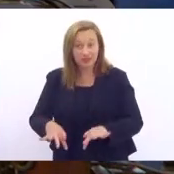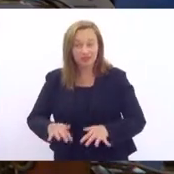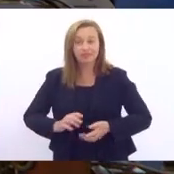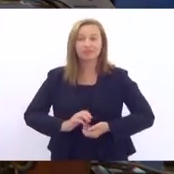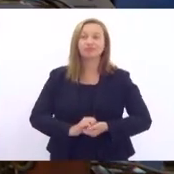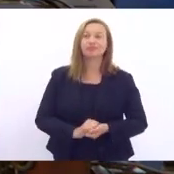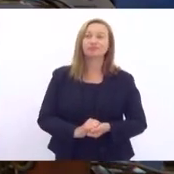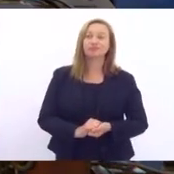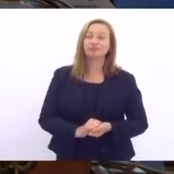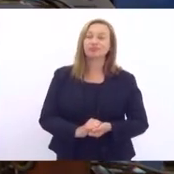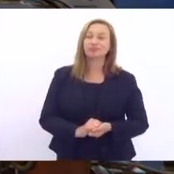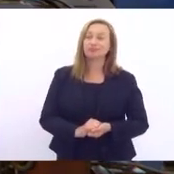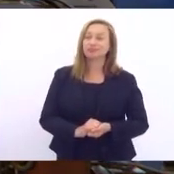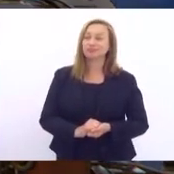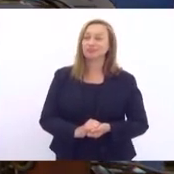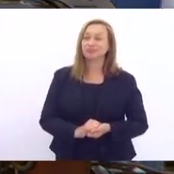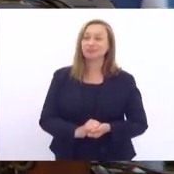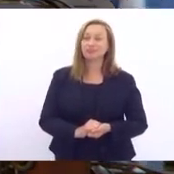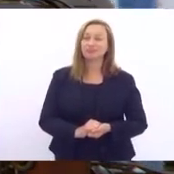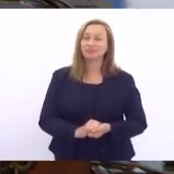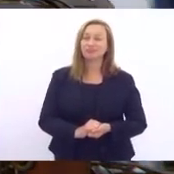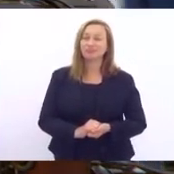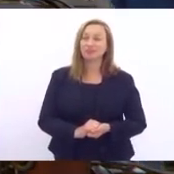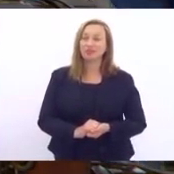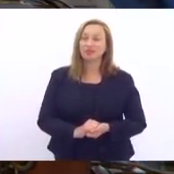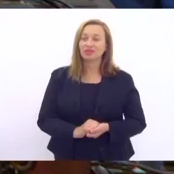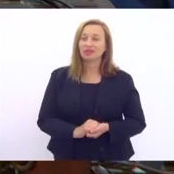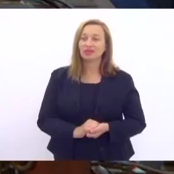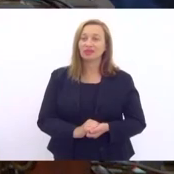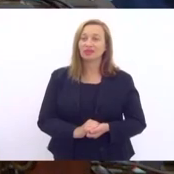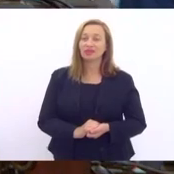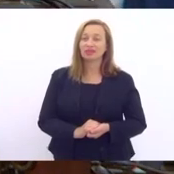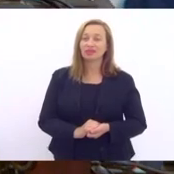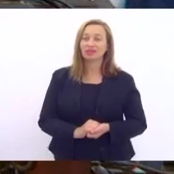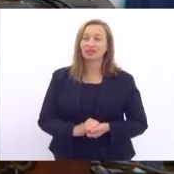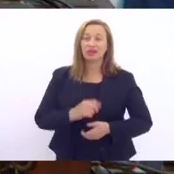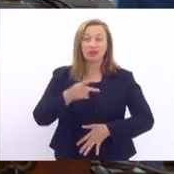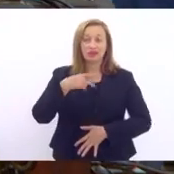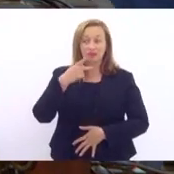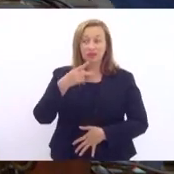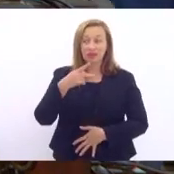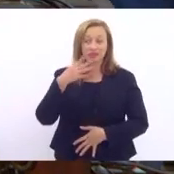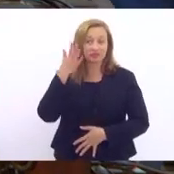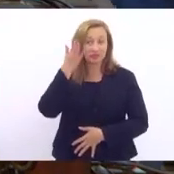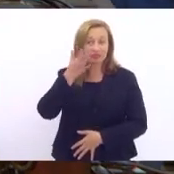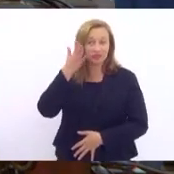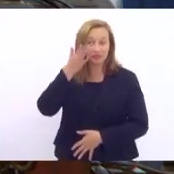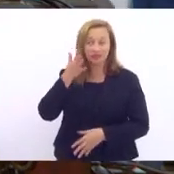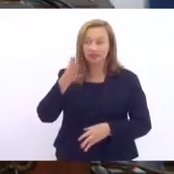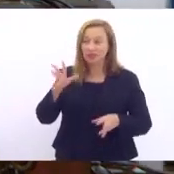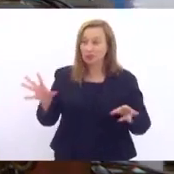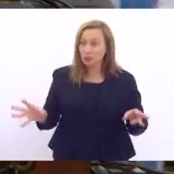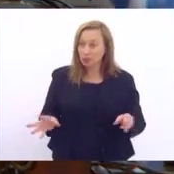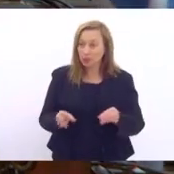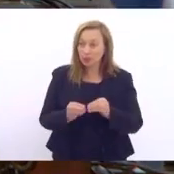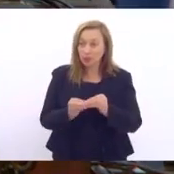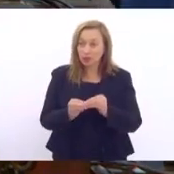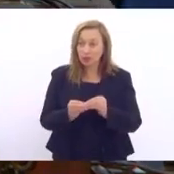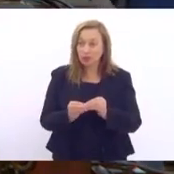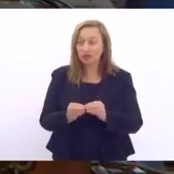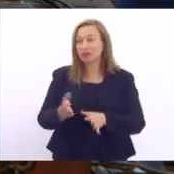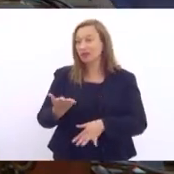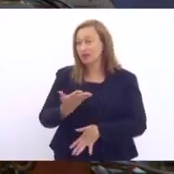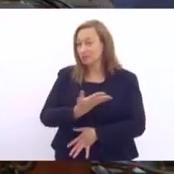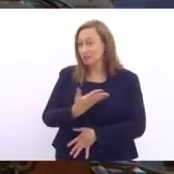eu vou fazer um discurso muito breve de acompanhamento às notas que minha querida Renatinha já leu.